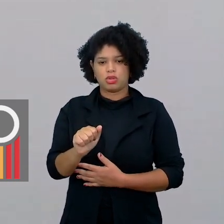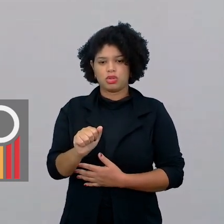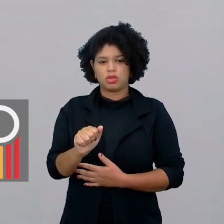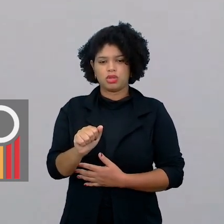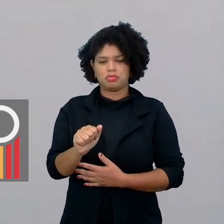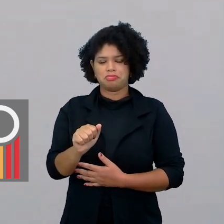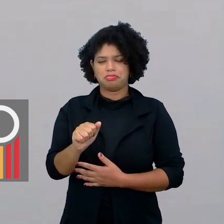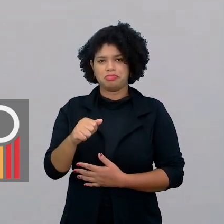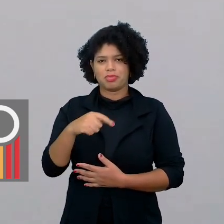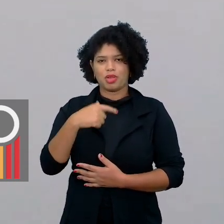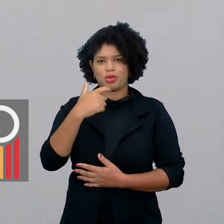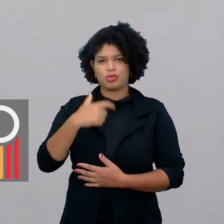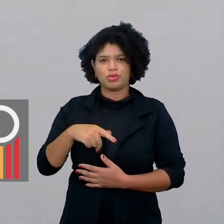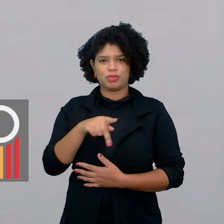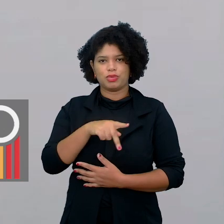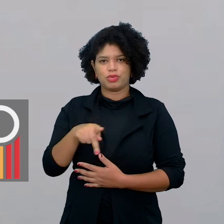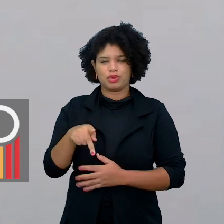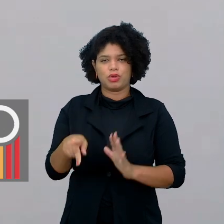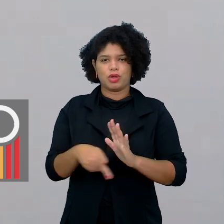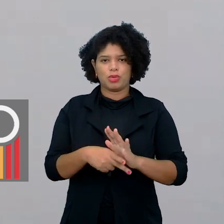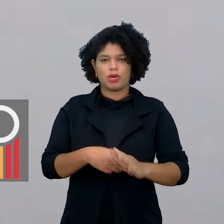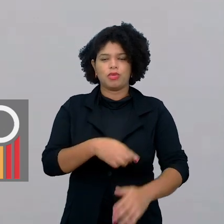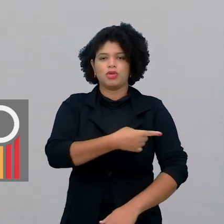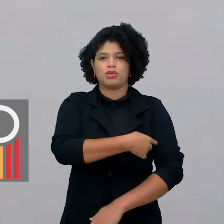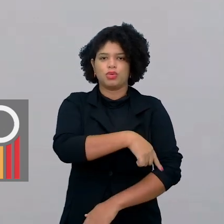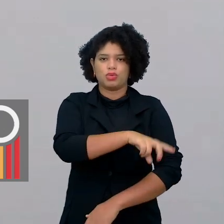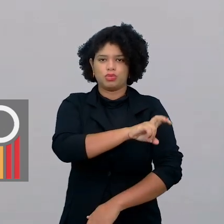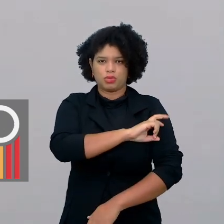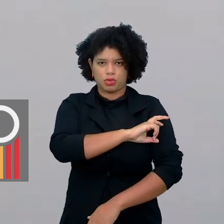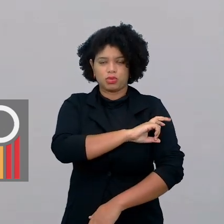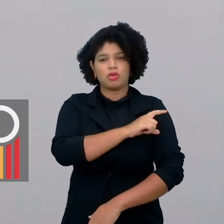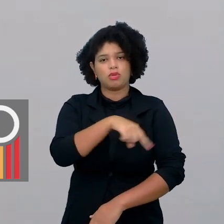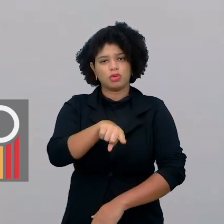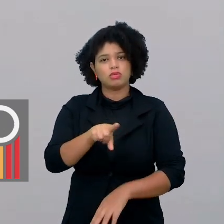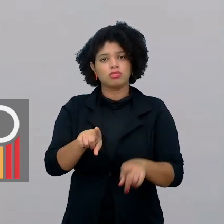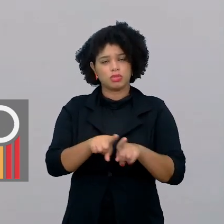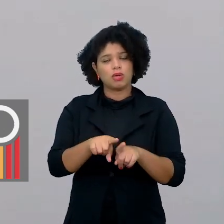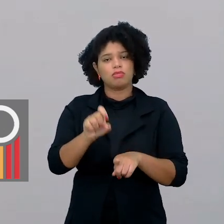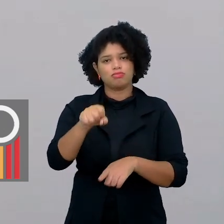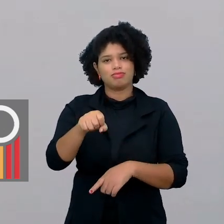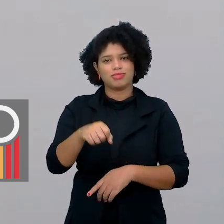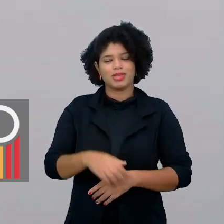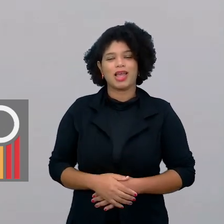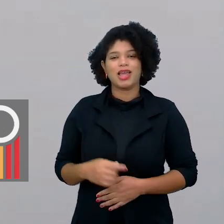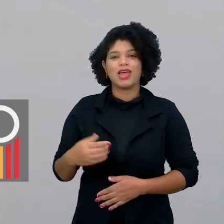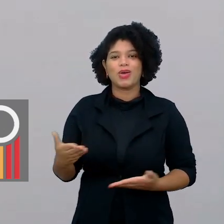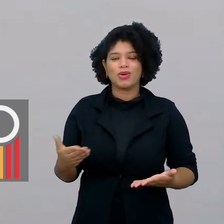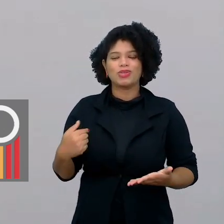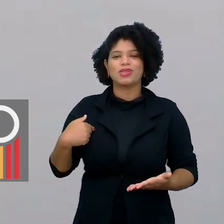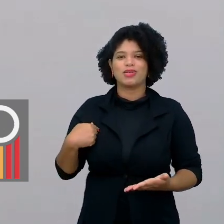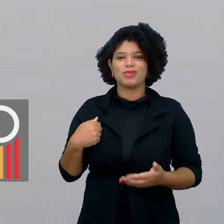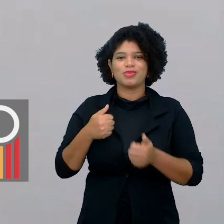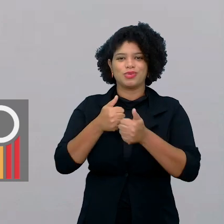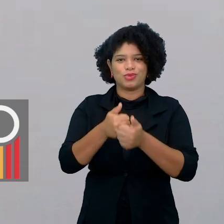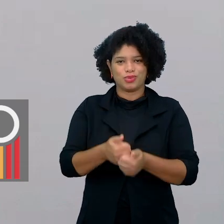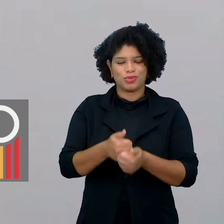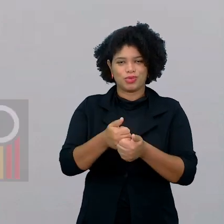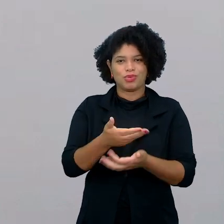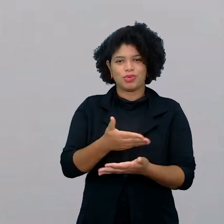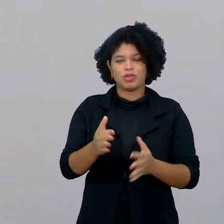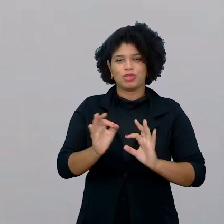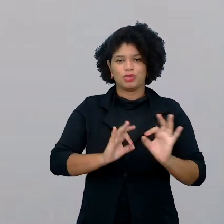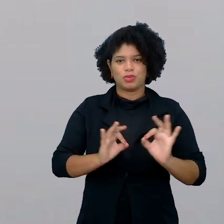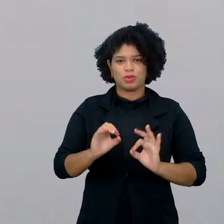sou professora dos anos iniciais, assim como vocês, estarei com vocês durante esse